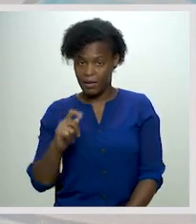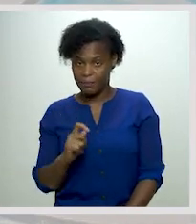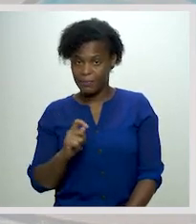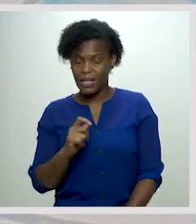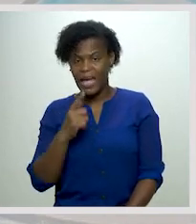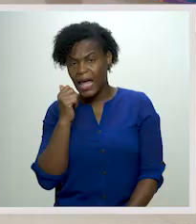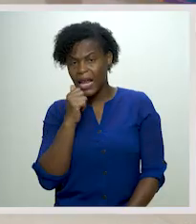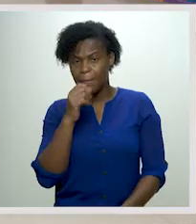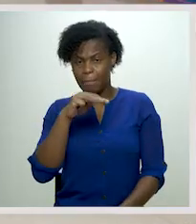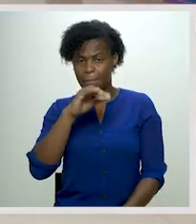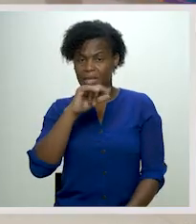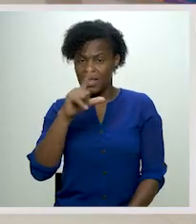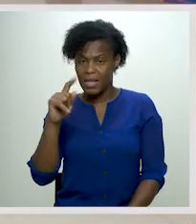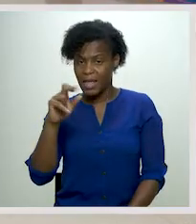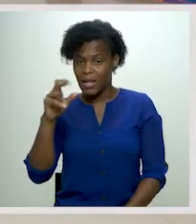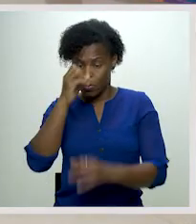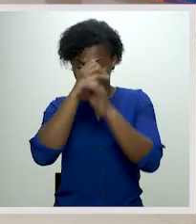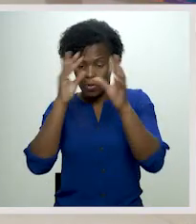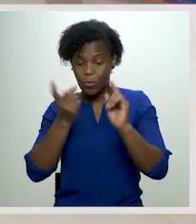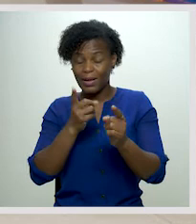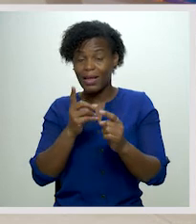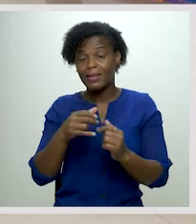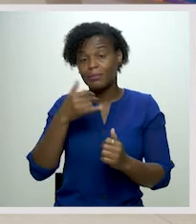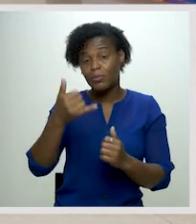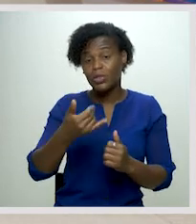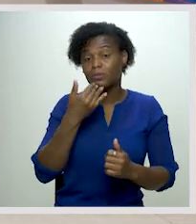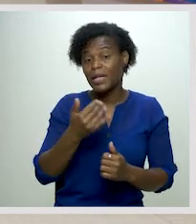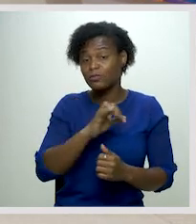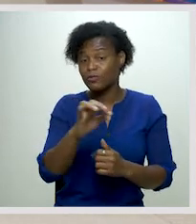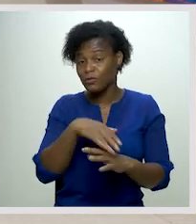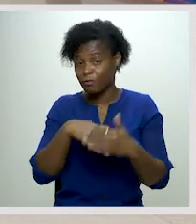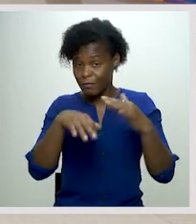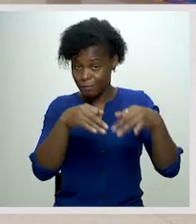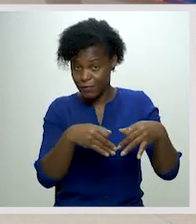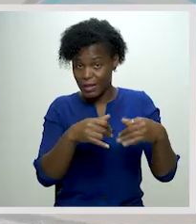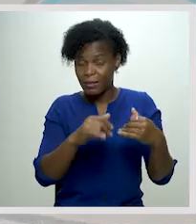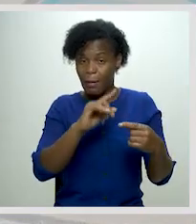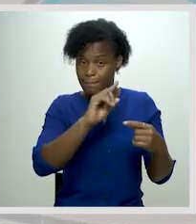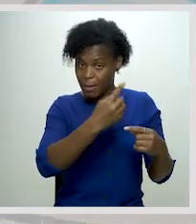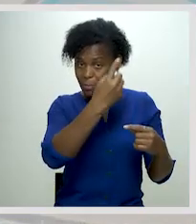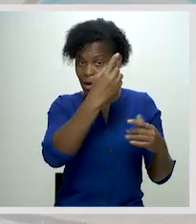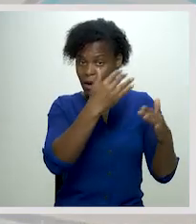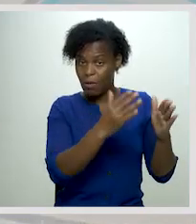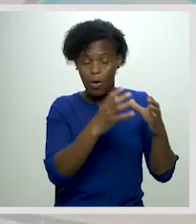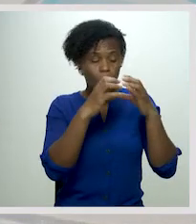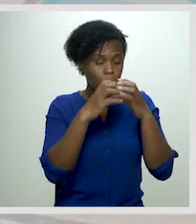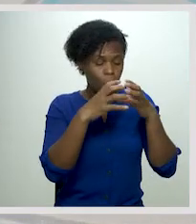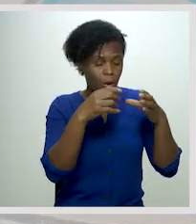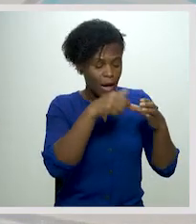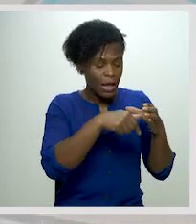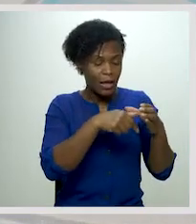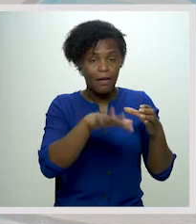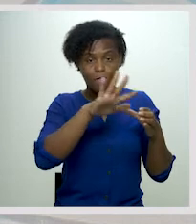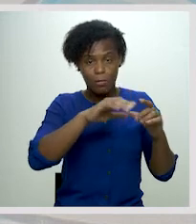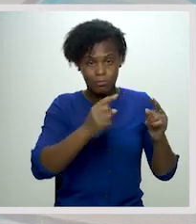Miller concluiu? Concluiu que depois de fazer o seu experimento, todos nós sabemos, no primeiro balão,